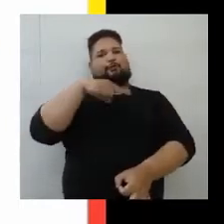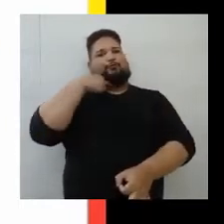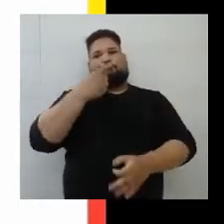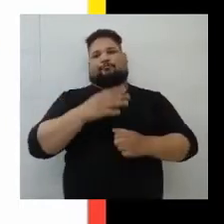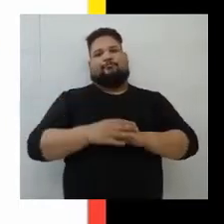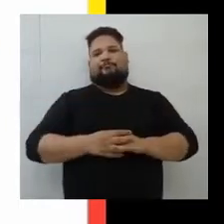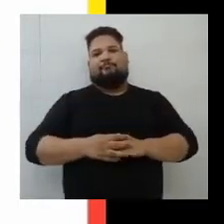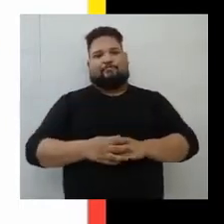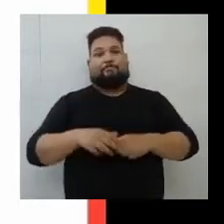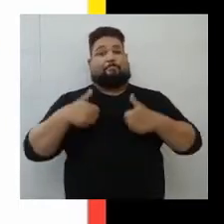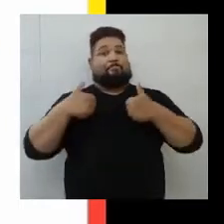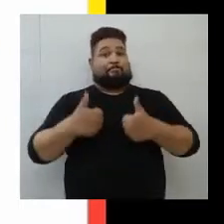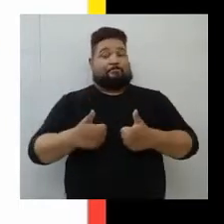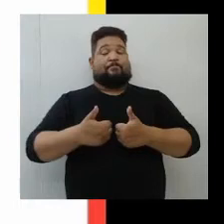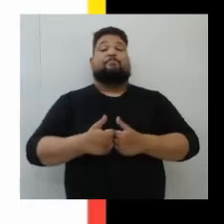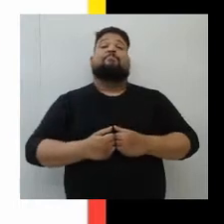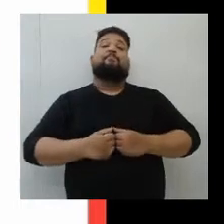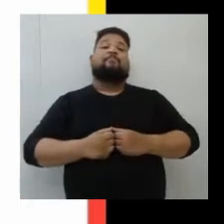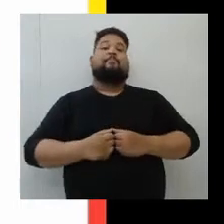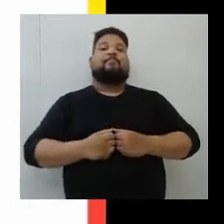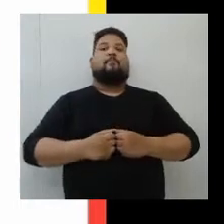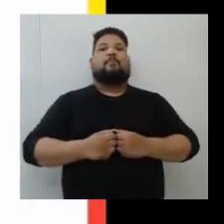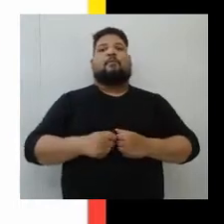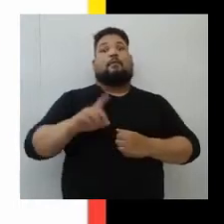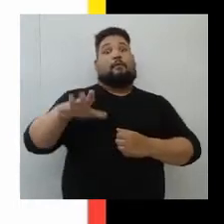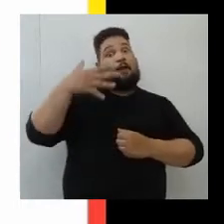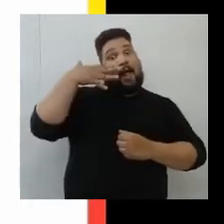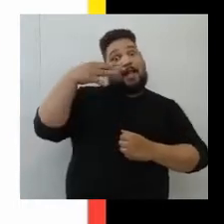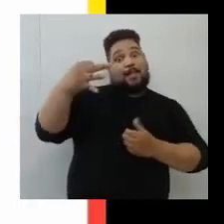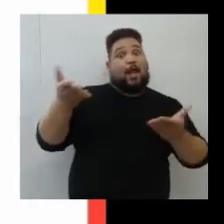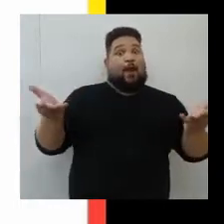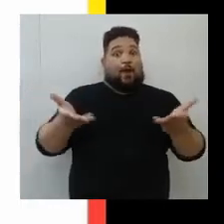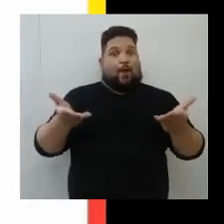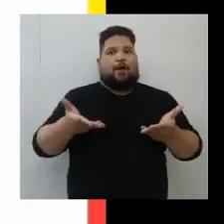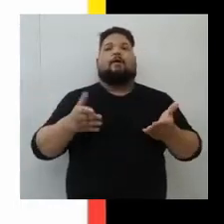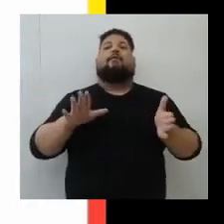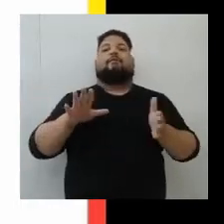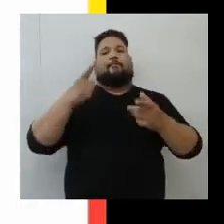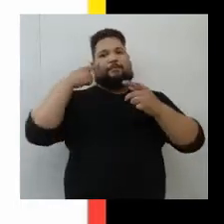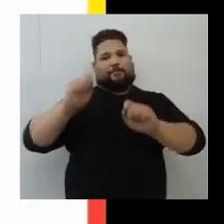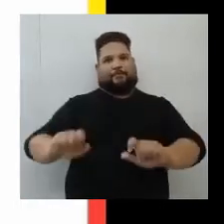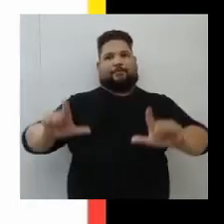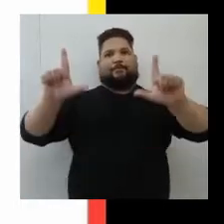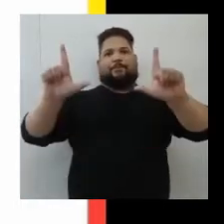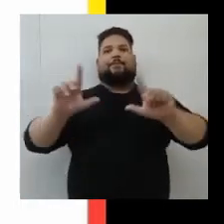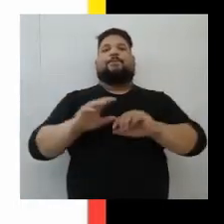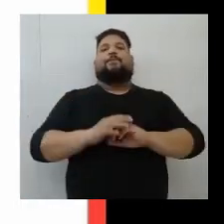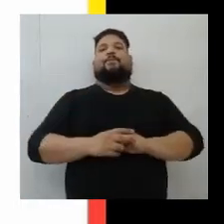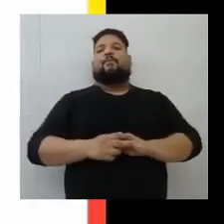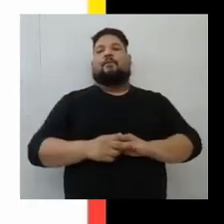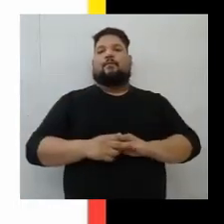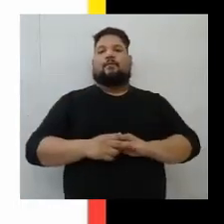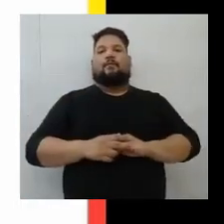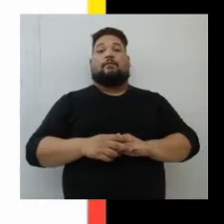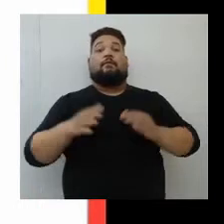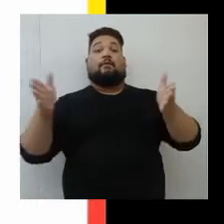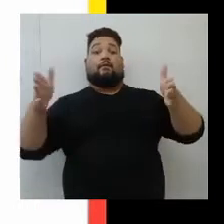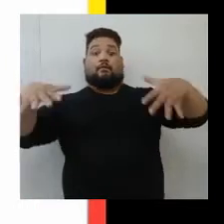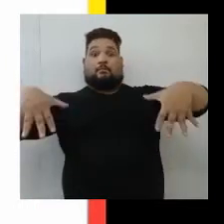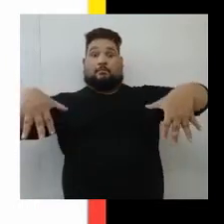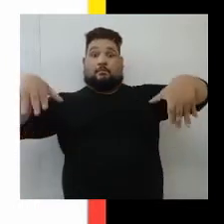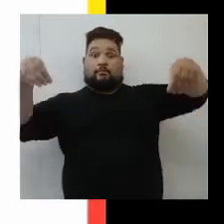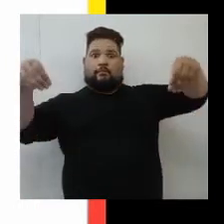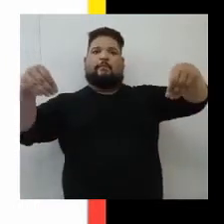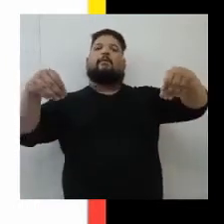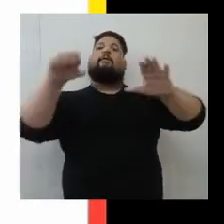ampla. Tá bem? Então, se liga aí e a gente vai voltar aqui. O período da Idade Média, que